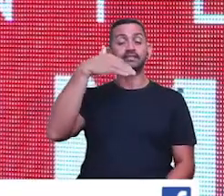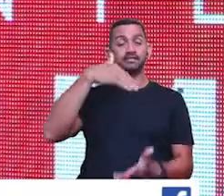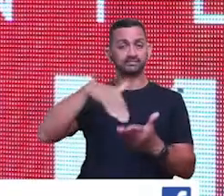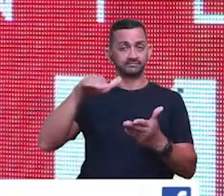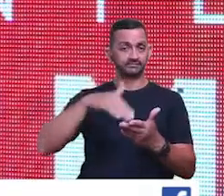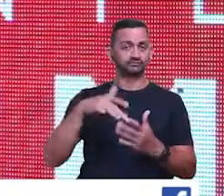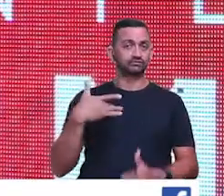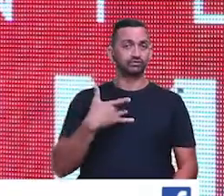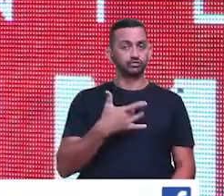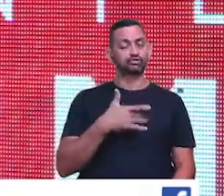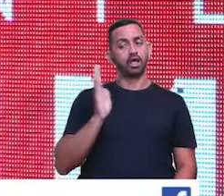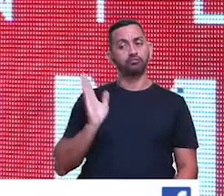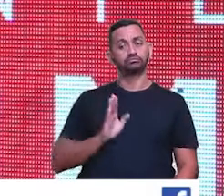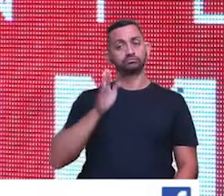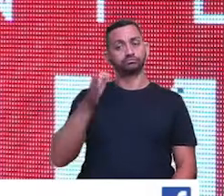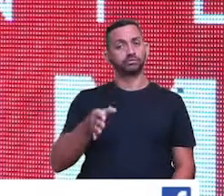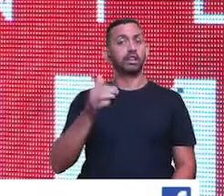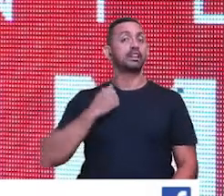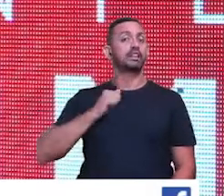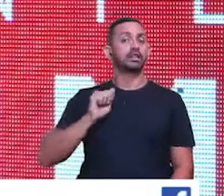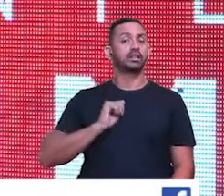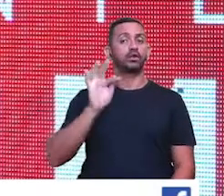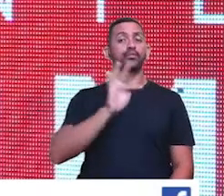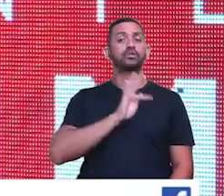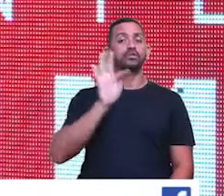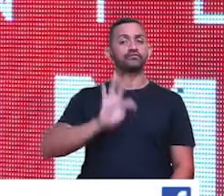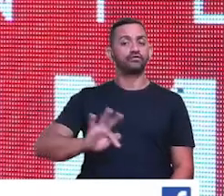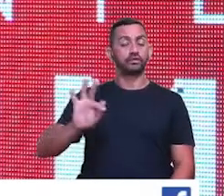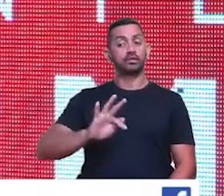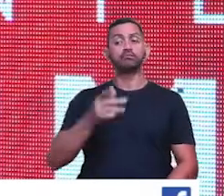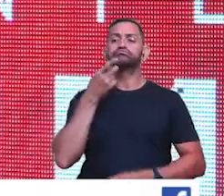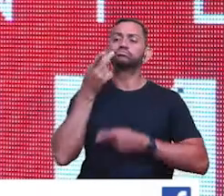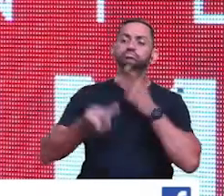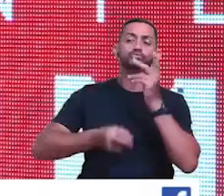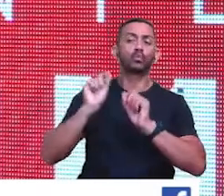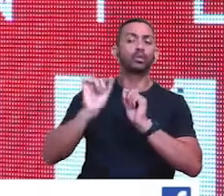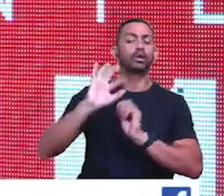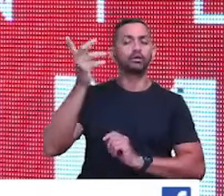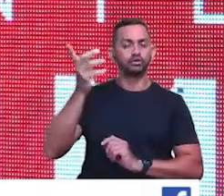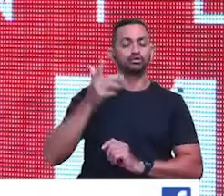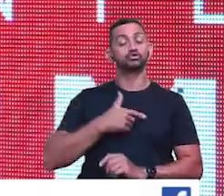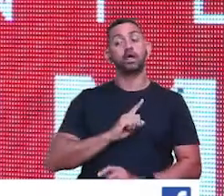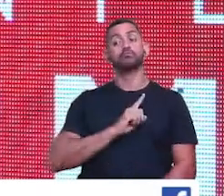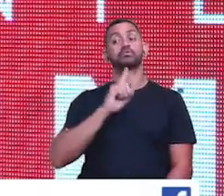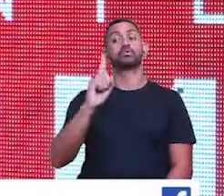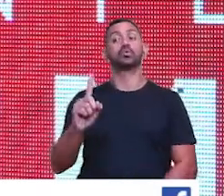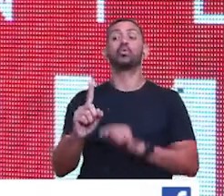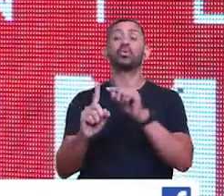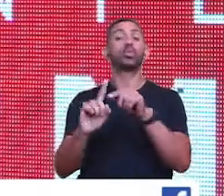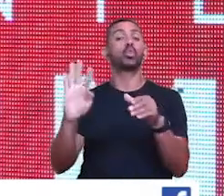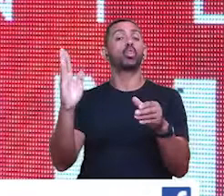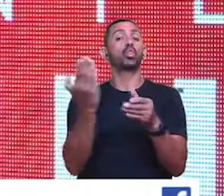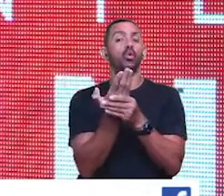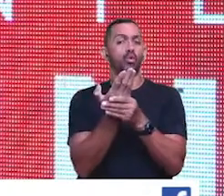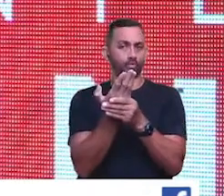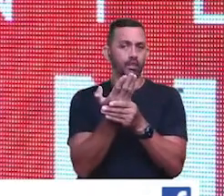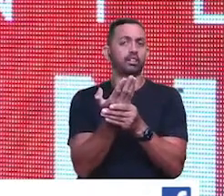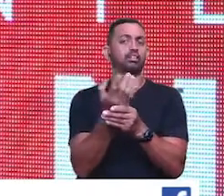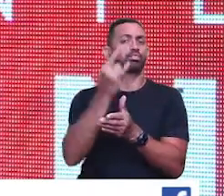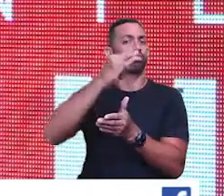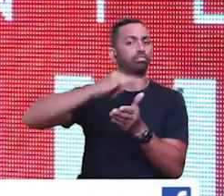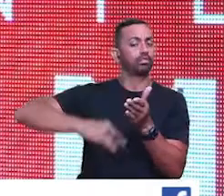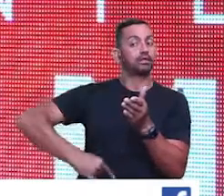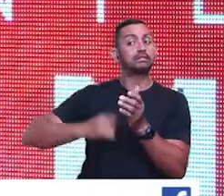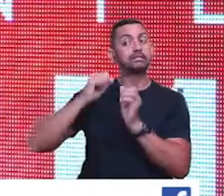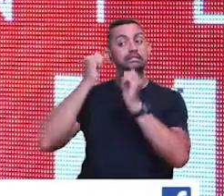de Saúde, Mariana Jalles, chegou aí até a delegacia da Polícia Federal para prestar esclarecimentos. Ela foi para levar os documentos